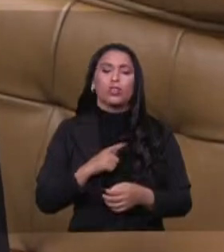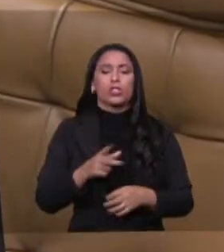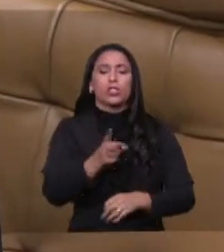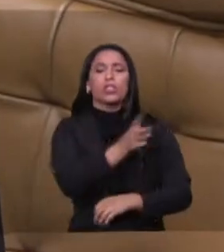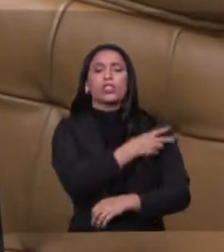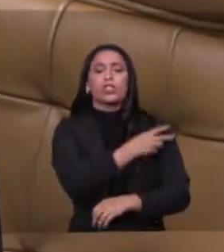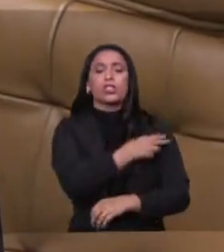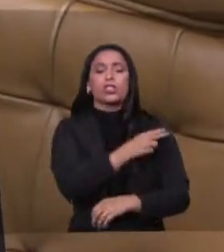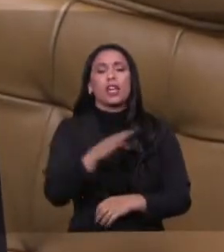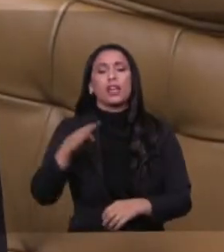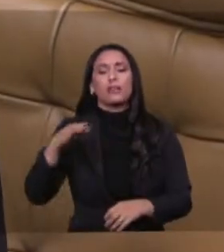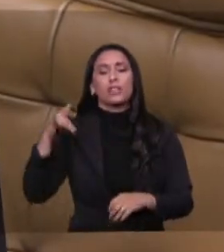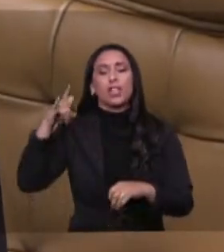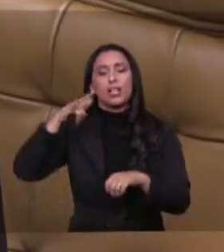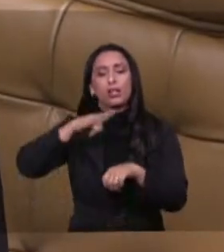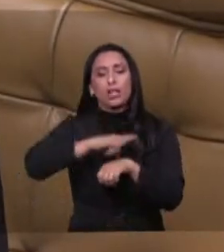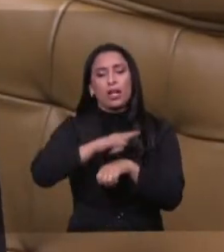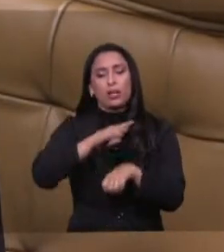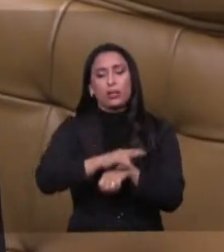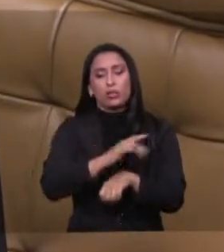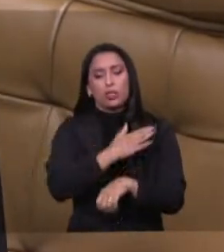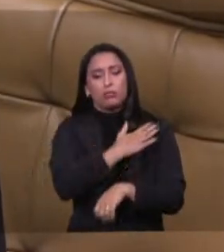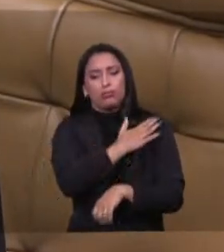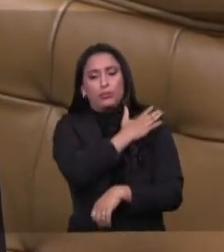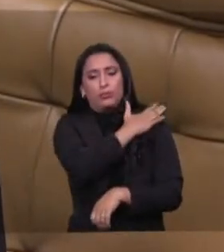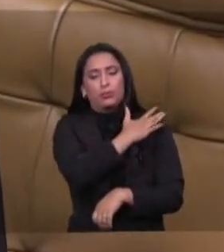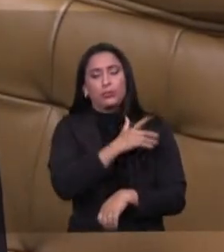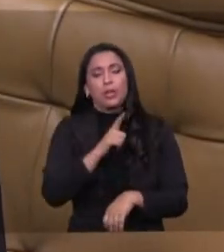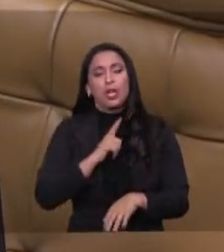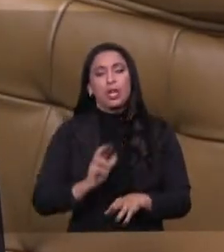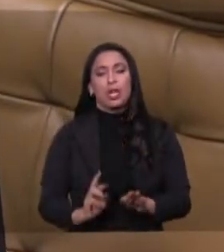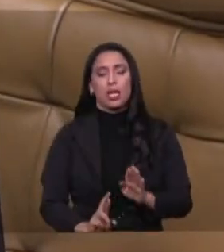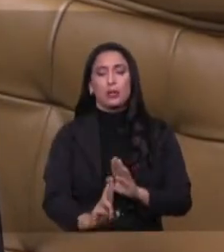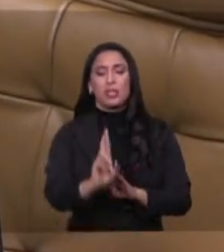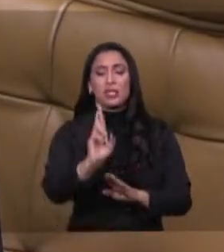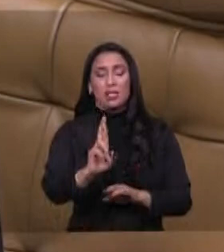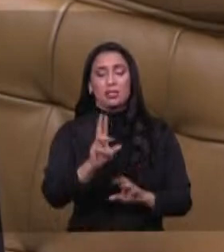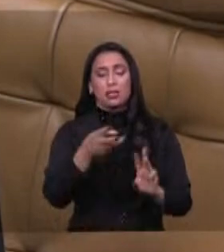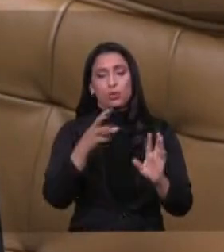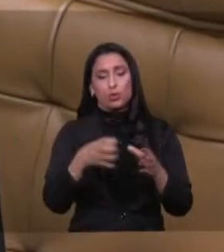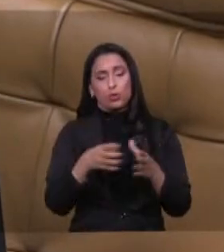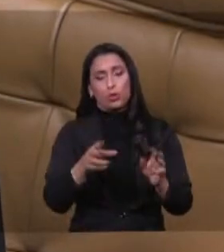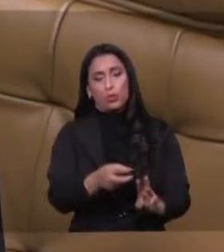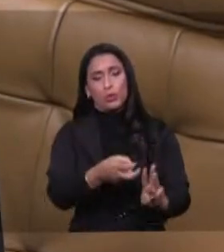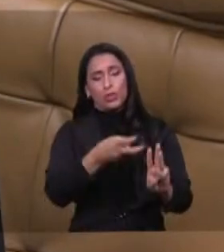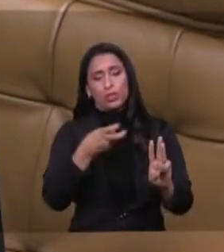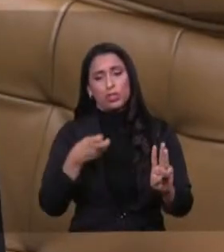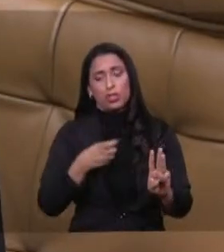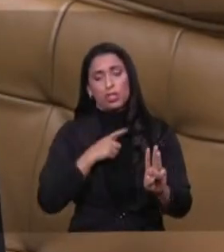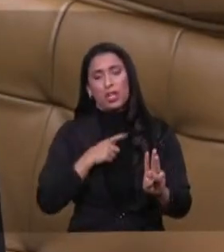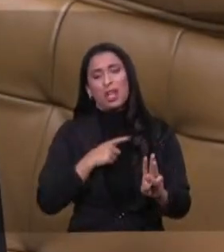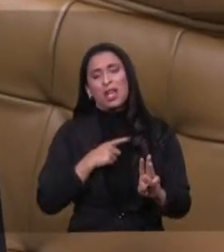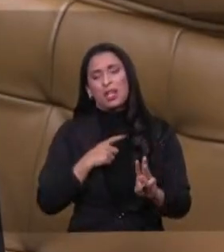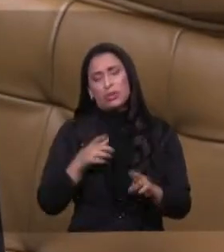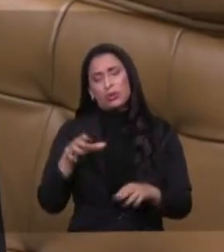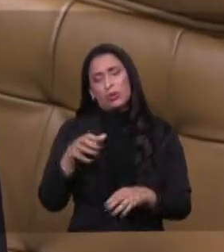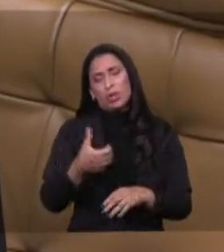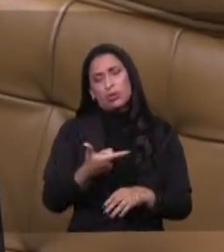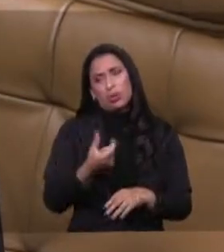1.783.065, FUNAE contra o Instituto do Meio Ambiente. Com a palavra, o ministro Gilmar Mendes. Indígenas era comum em